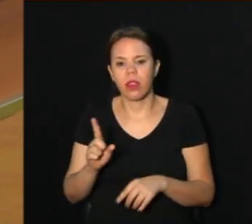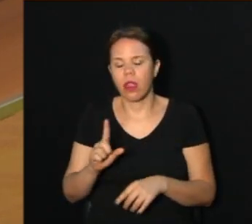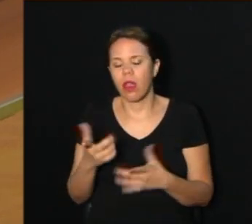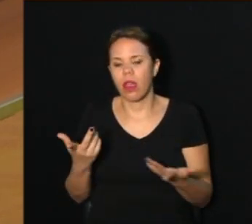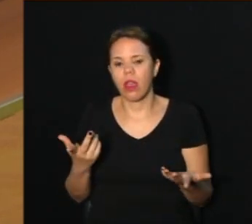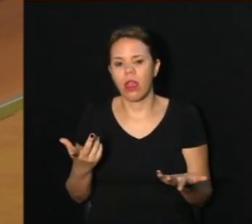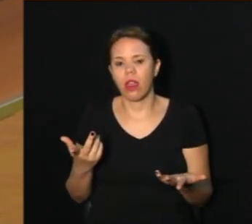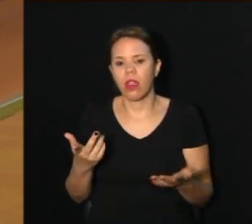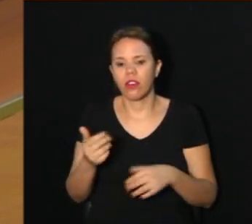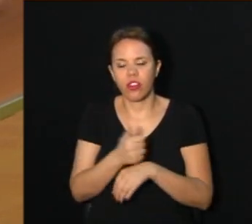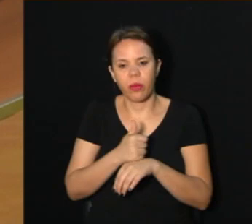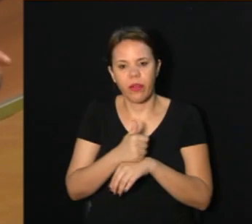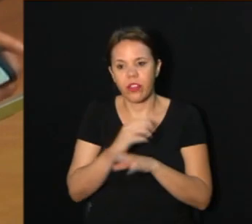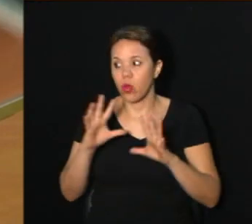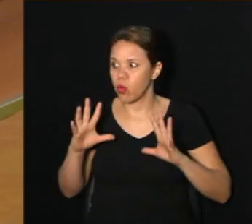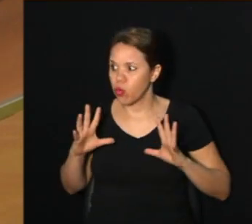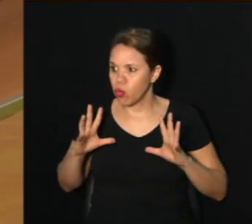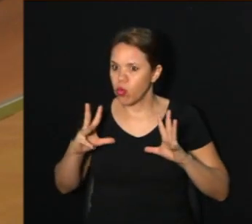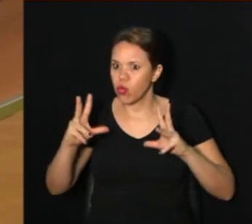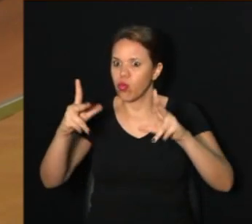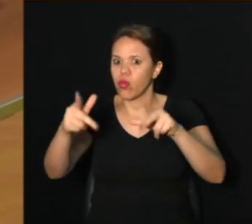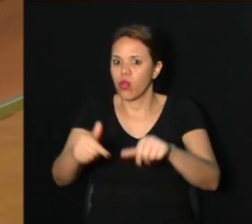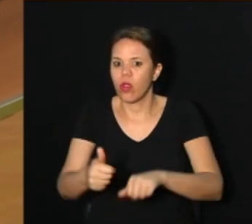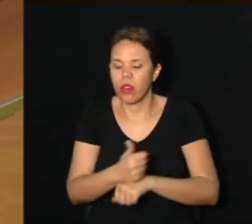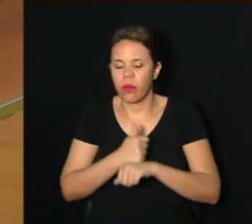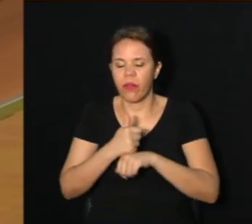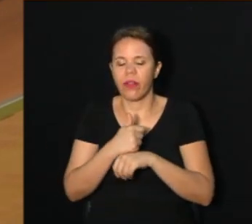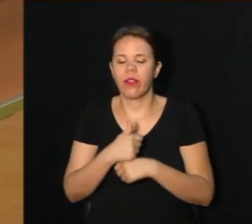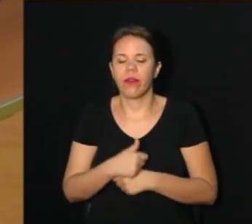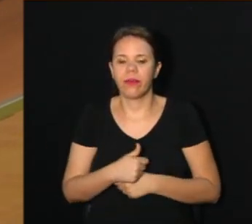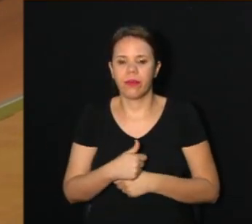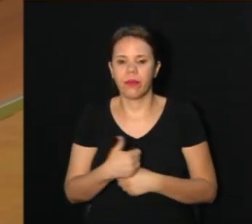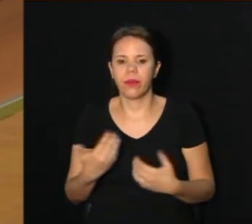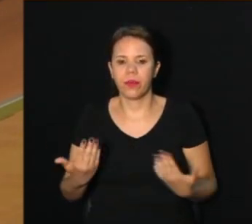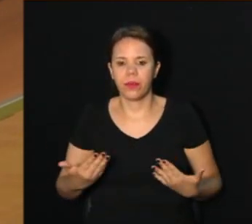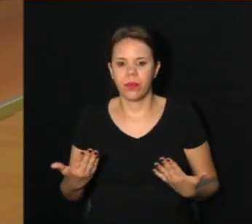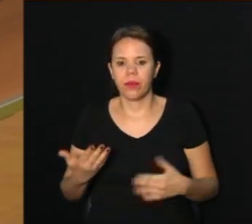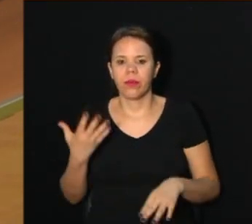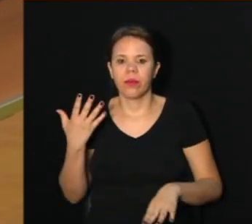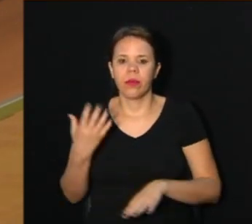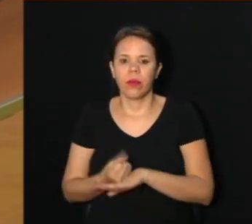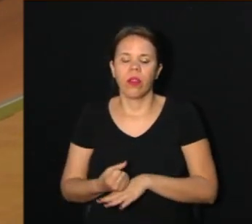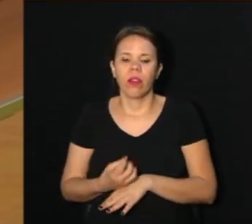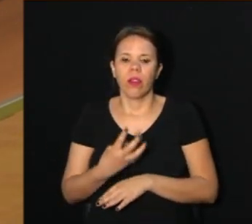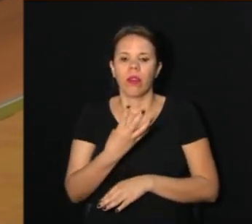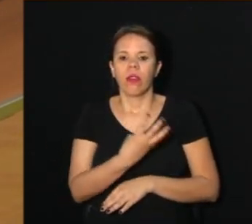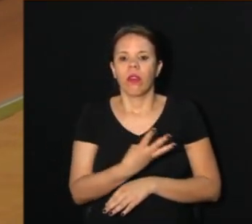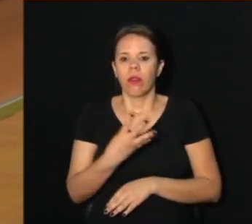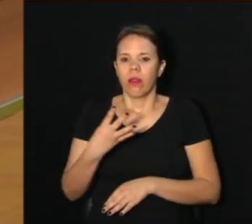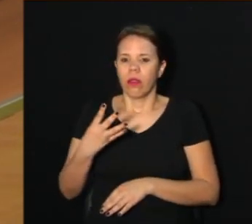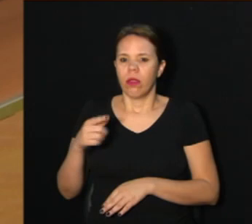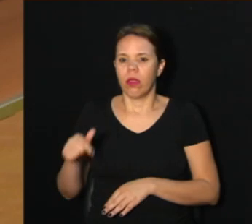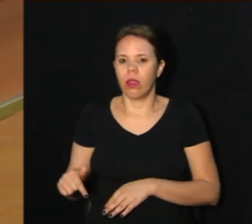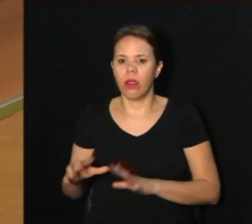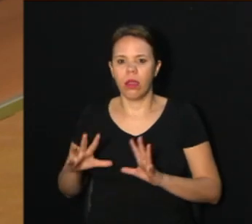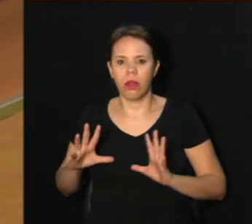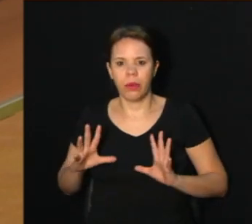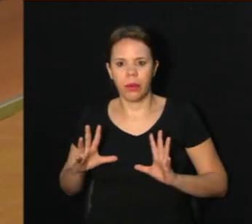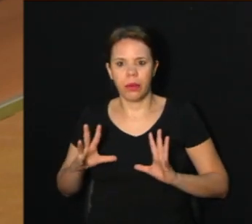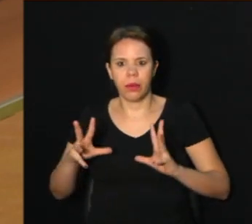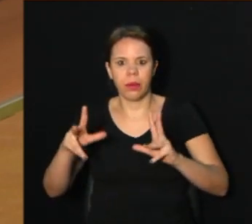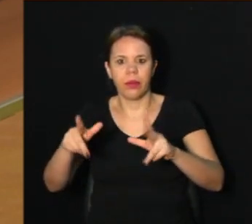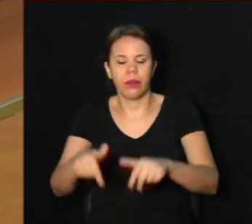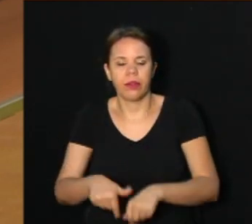categoria. Faz para toda a categoria. Aliás, agora vamos receber 4,47 para todo mundo, estendido a todo